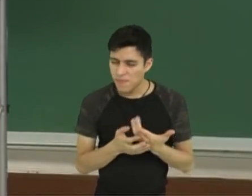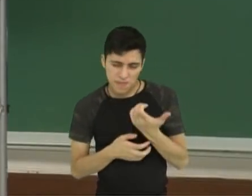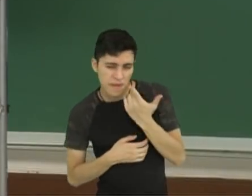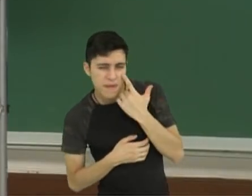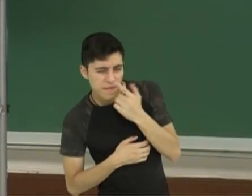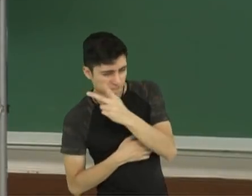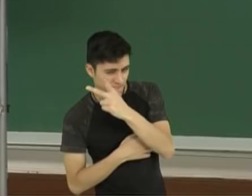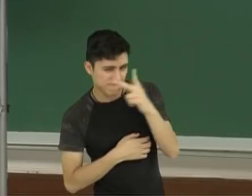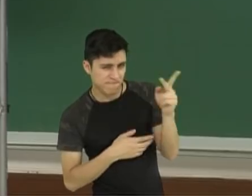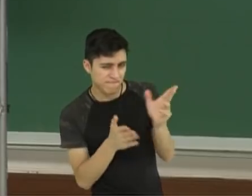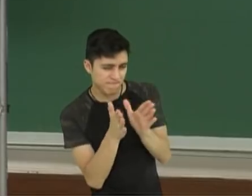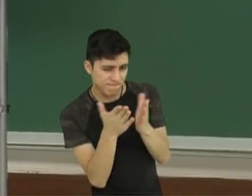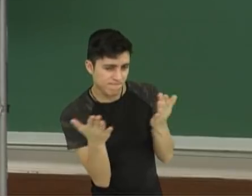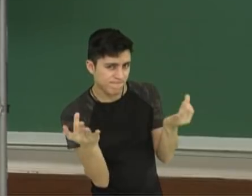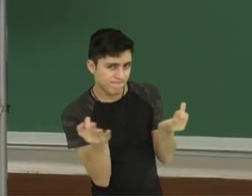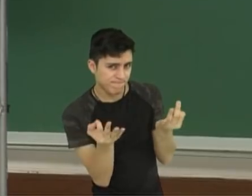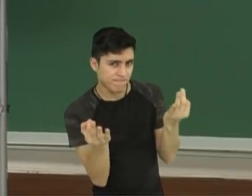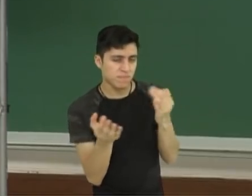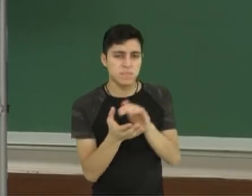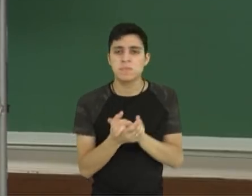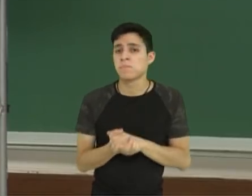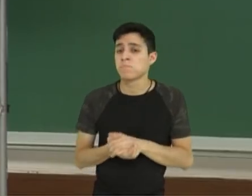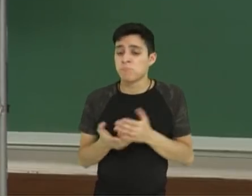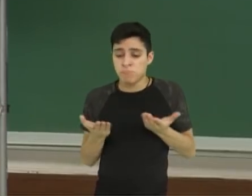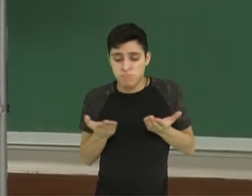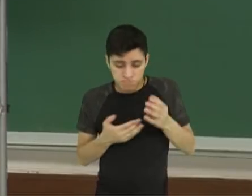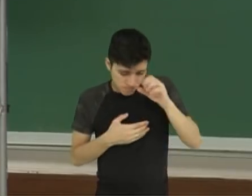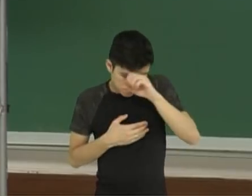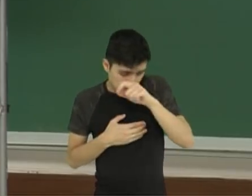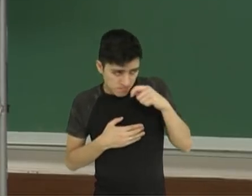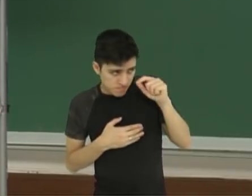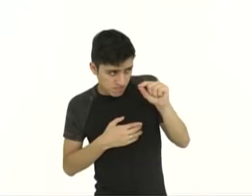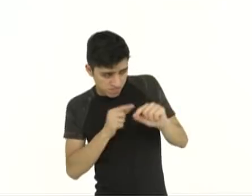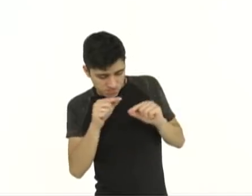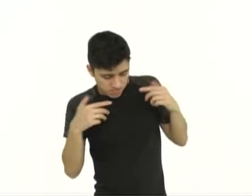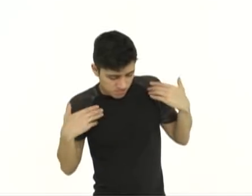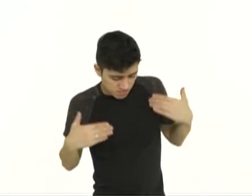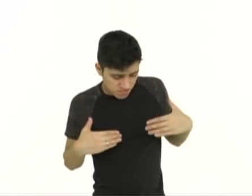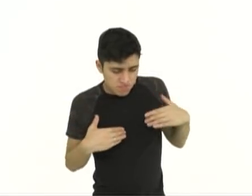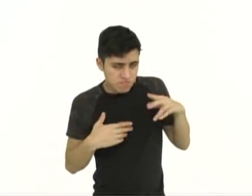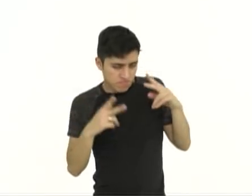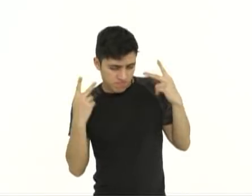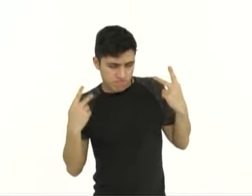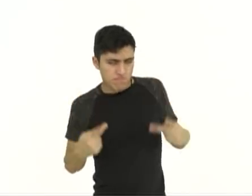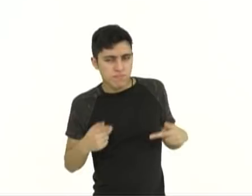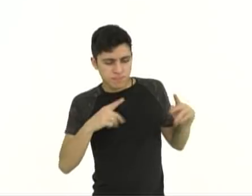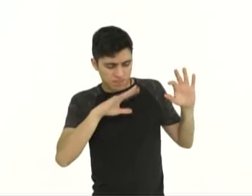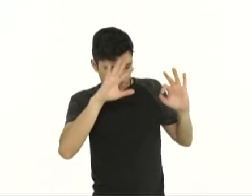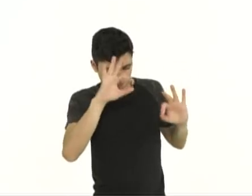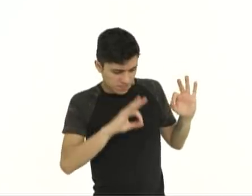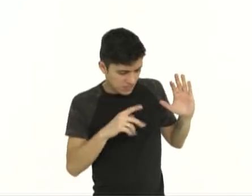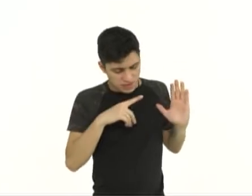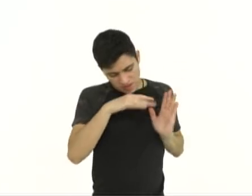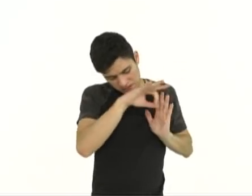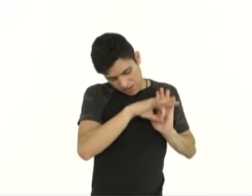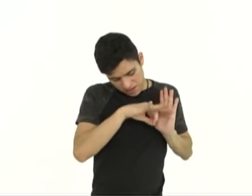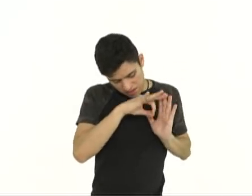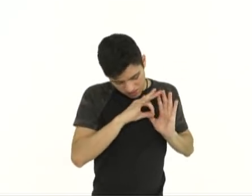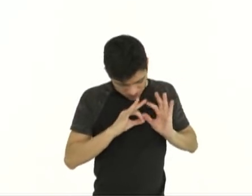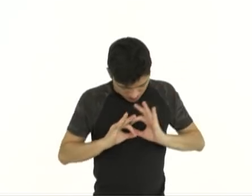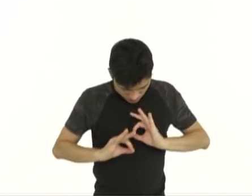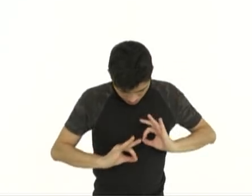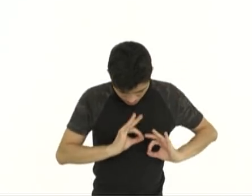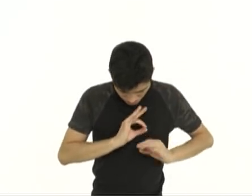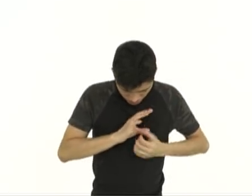caprichado. Então nós aprendemos que o corpo humano tem uma organização. Possuem células que se juntam e formam tecidos, que se